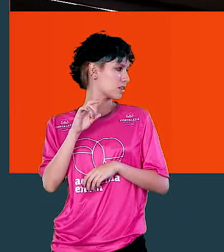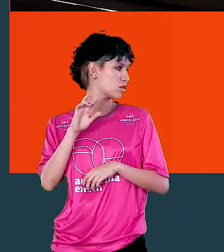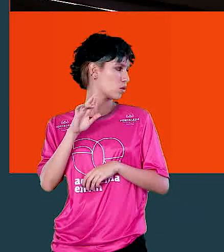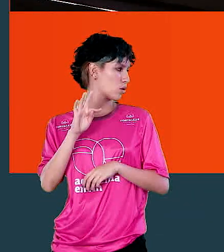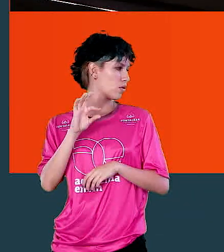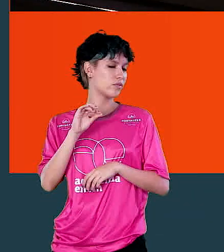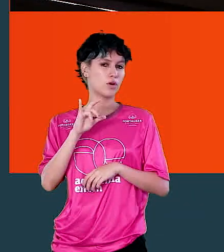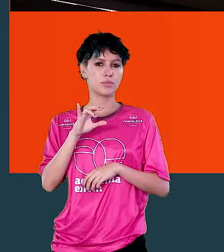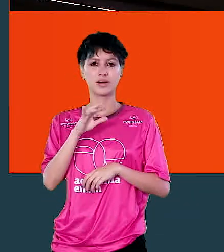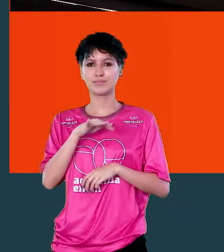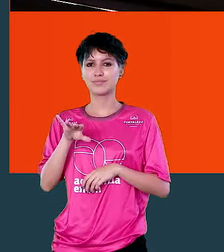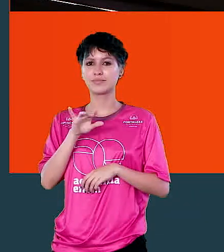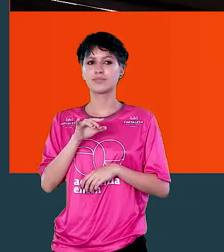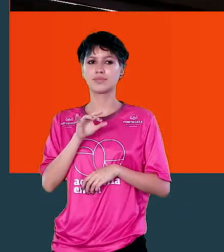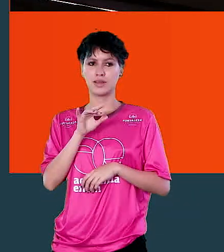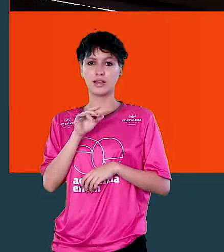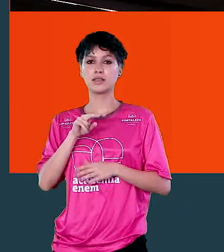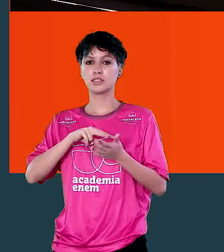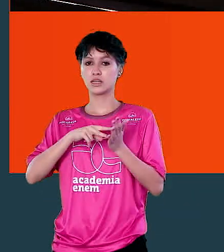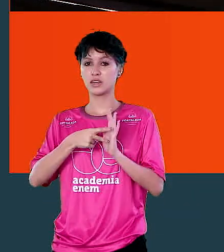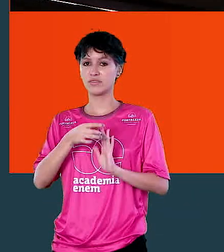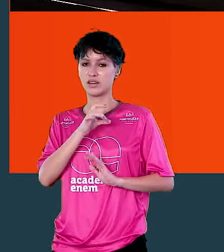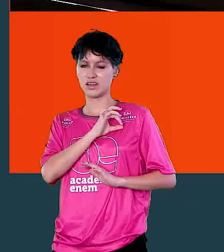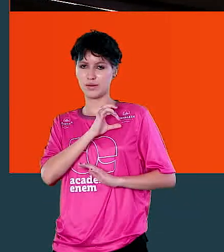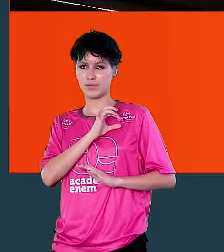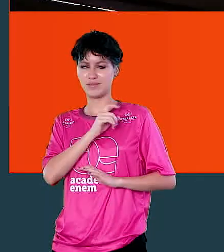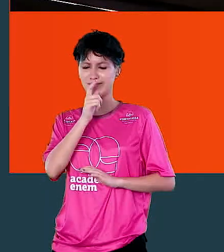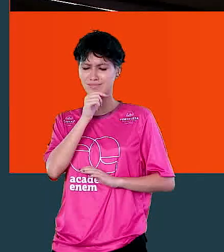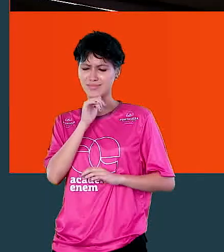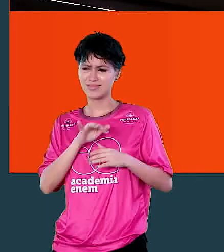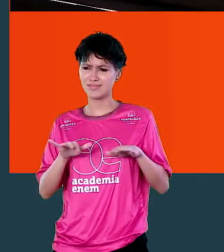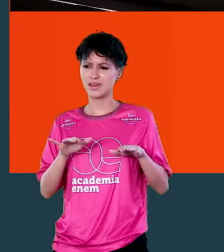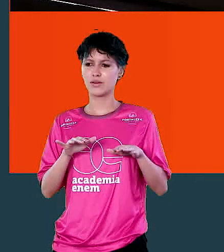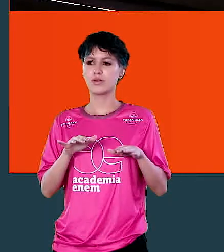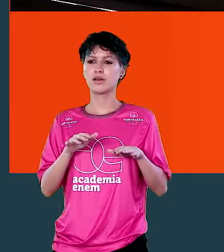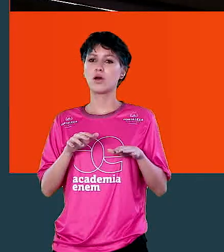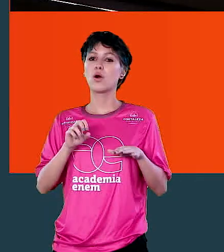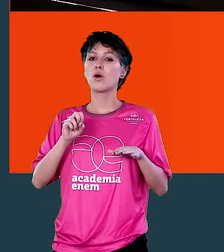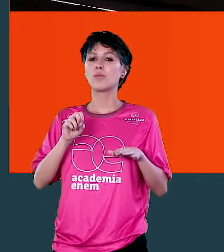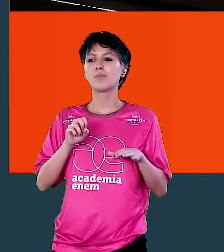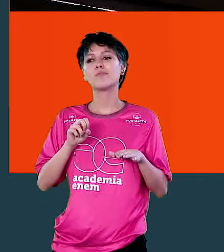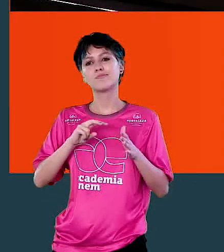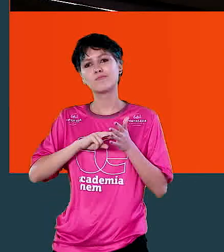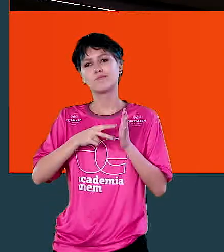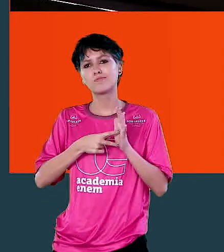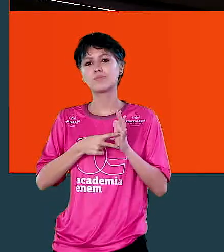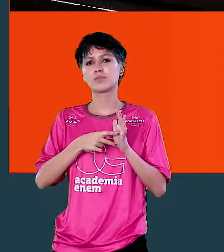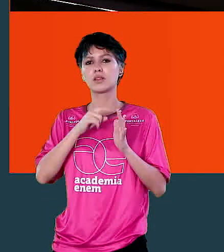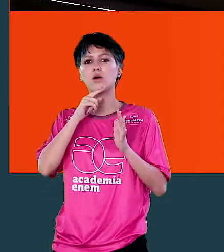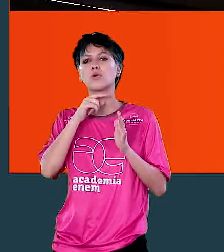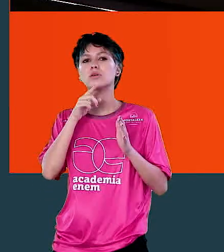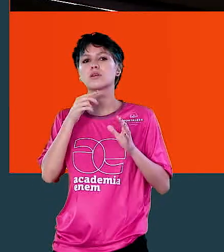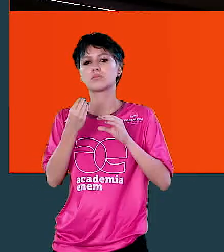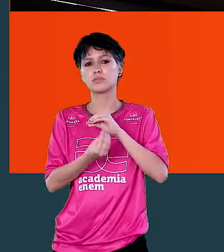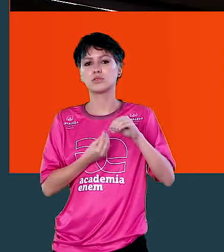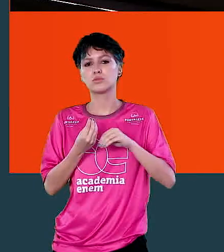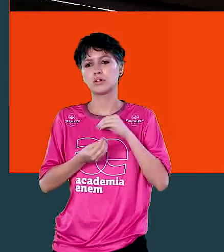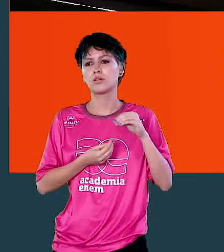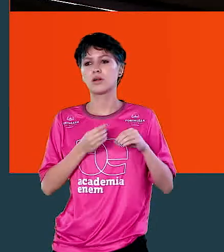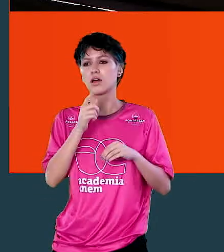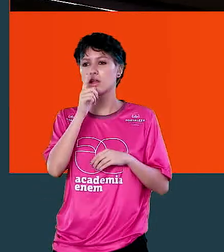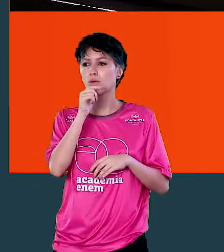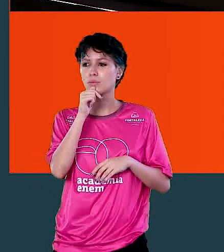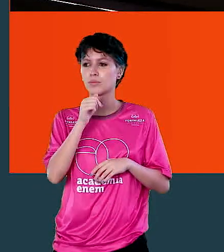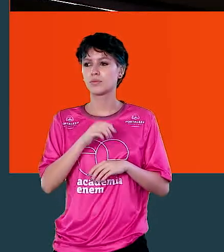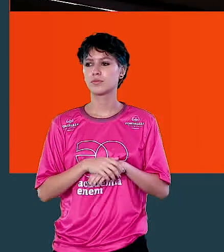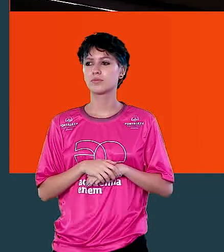Fobia à água, que não se dissolve na água. Então não poderia ser esse item, né? Lembra disso, não marca aqueles itens que são impossíveis não, tá?